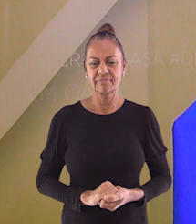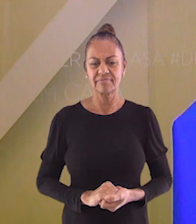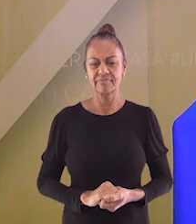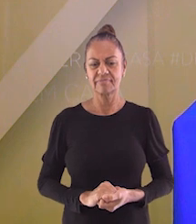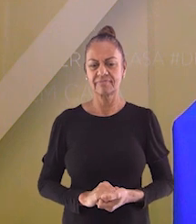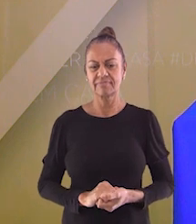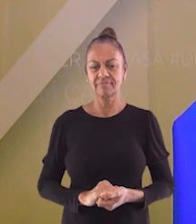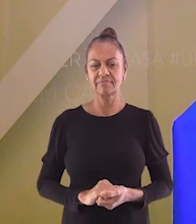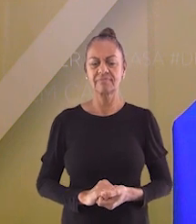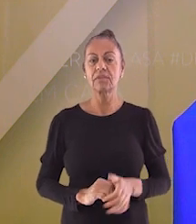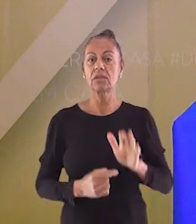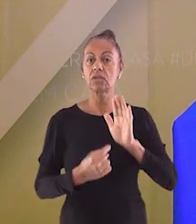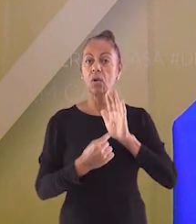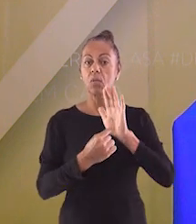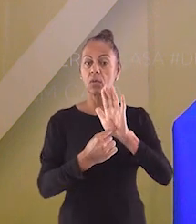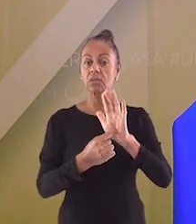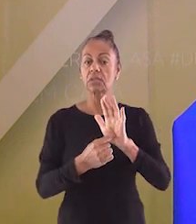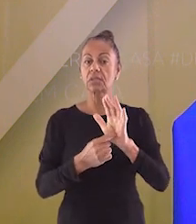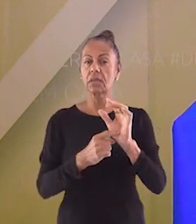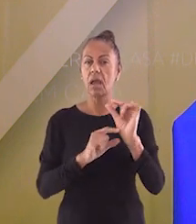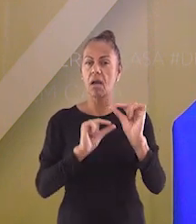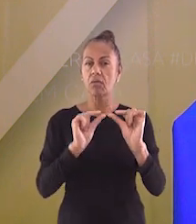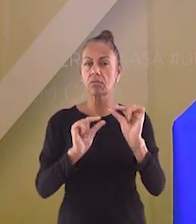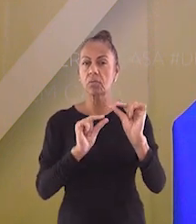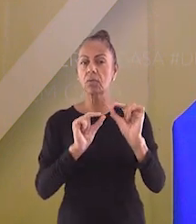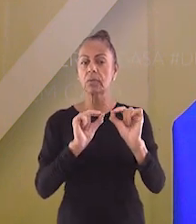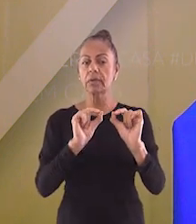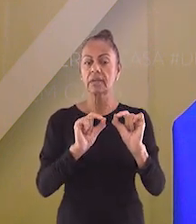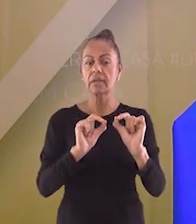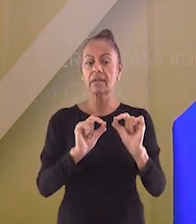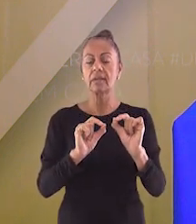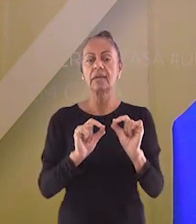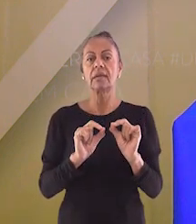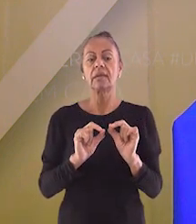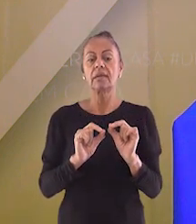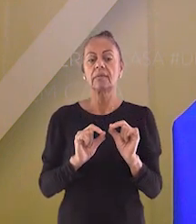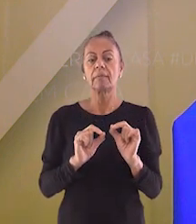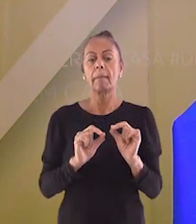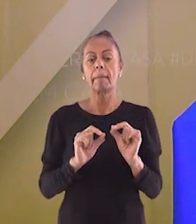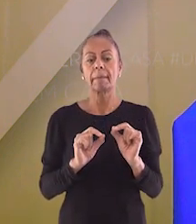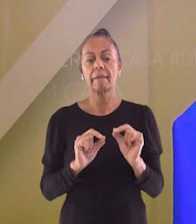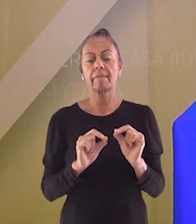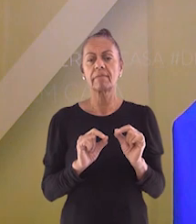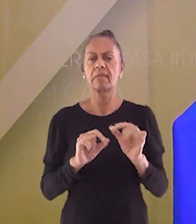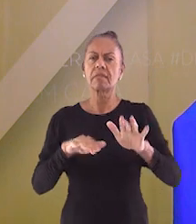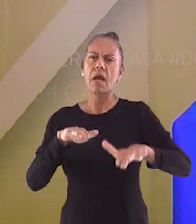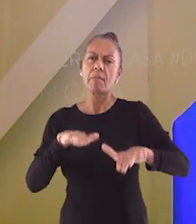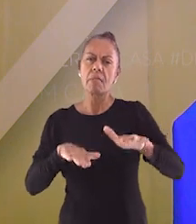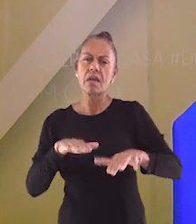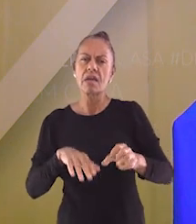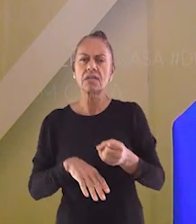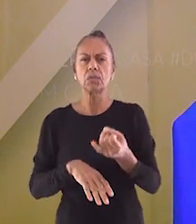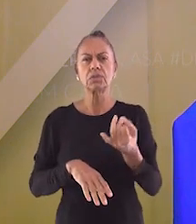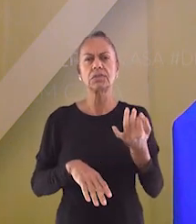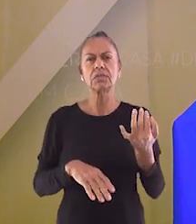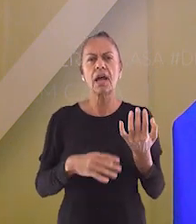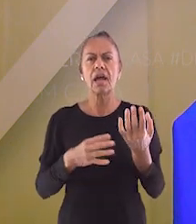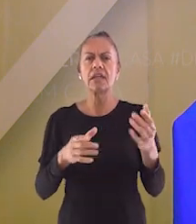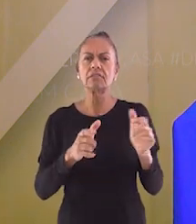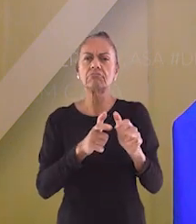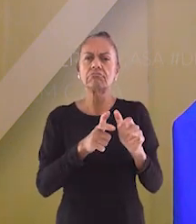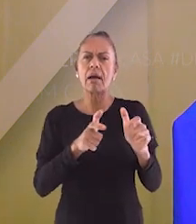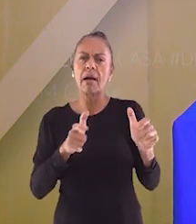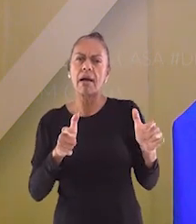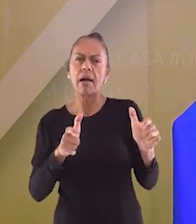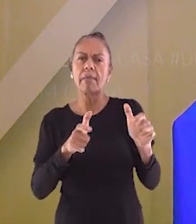É uma barra inteira, tá? A gente está ilustrando aqui aos poucos, mas você não precisa fazer. Depende da quantidade. Essa